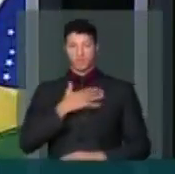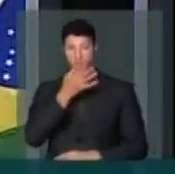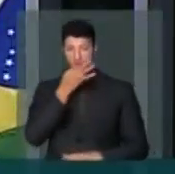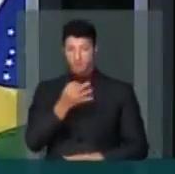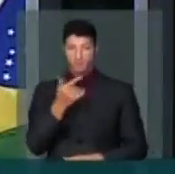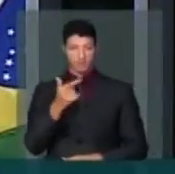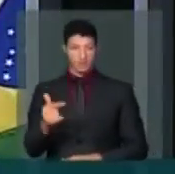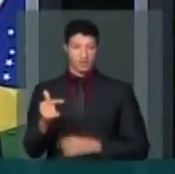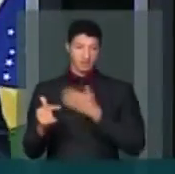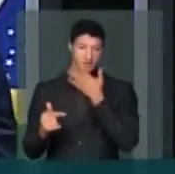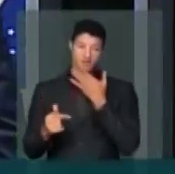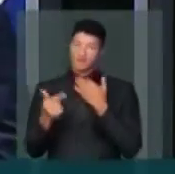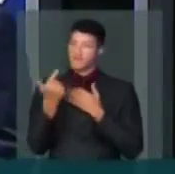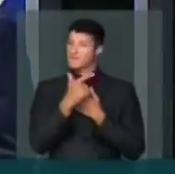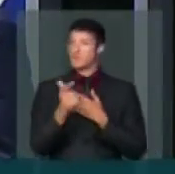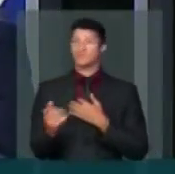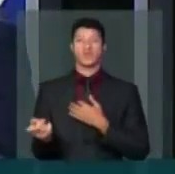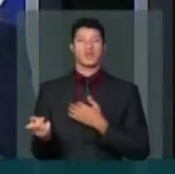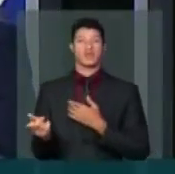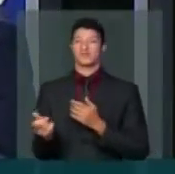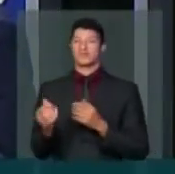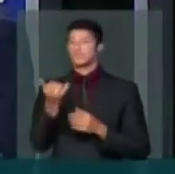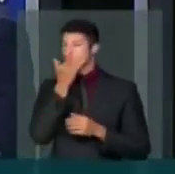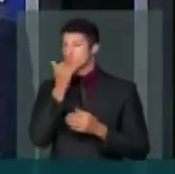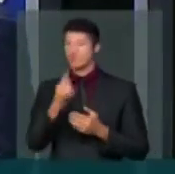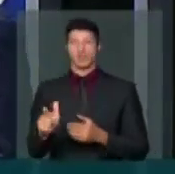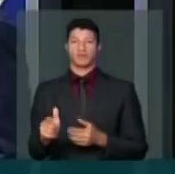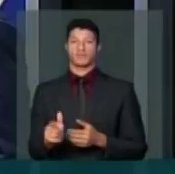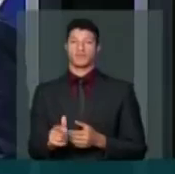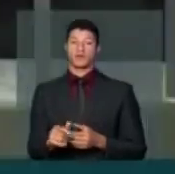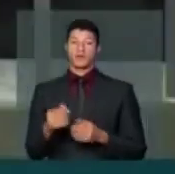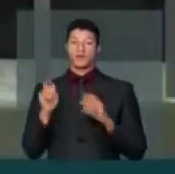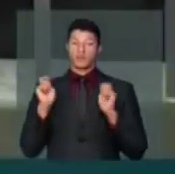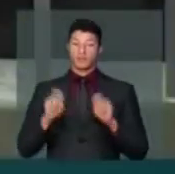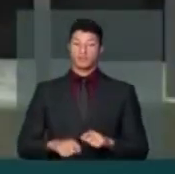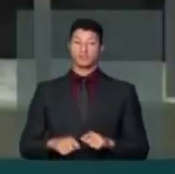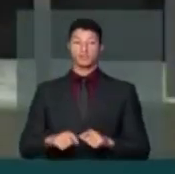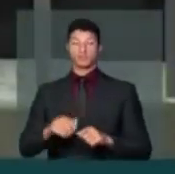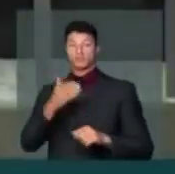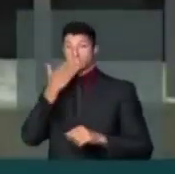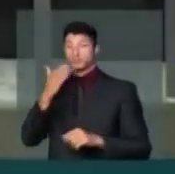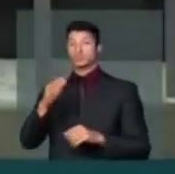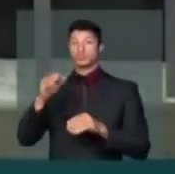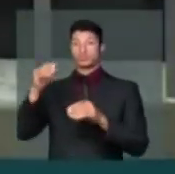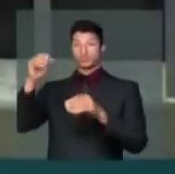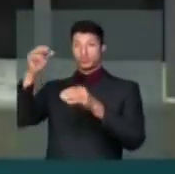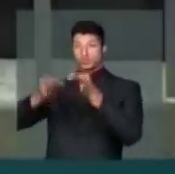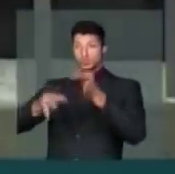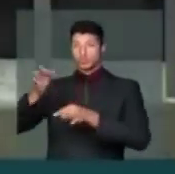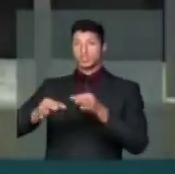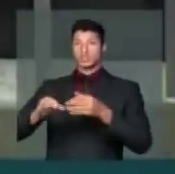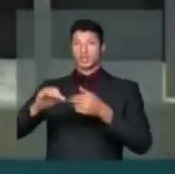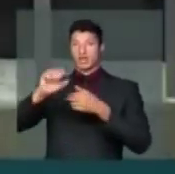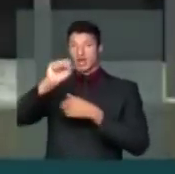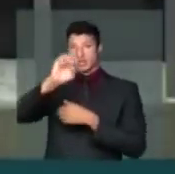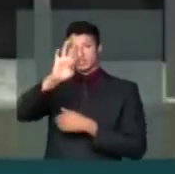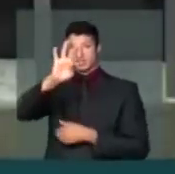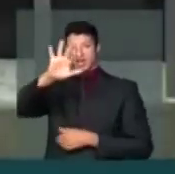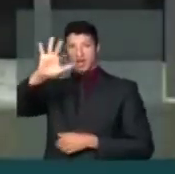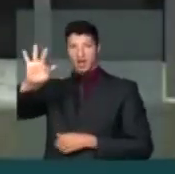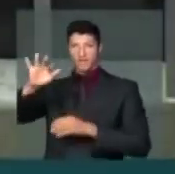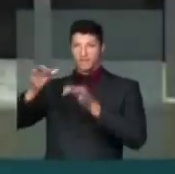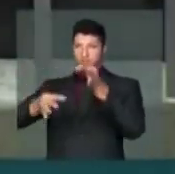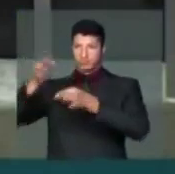opinião, não tem volta. Nós temos que interpelar criminalmente no Supremo Tribunal